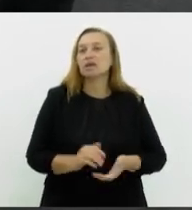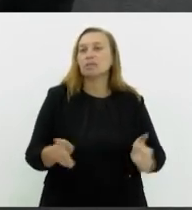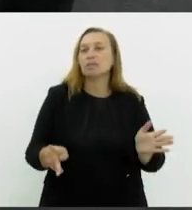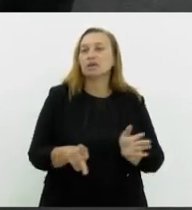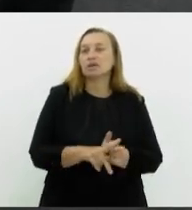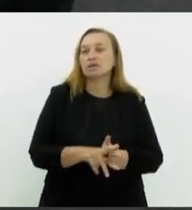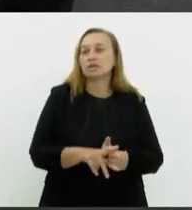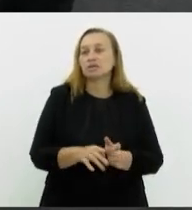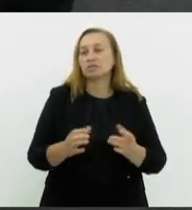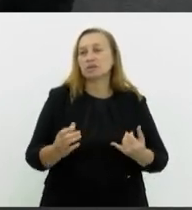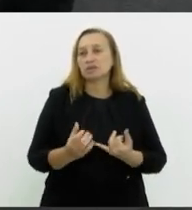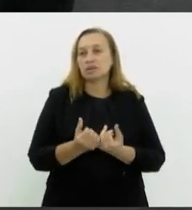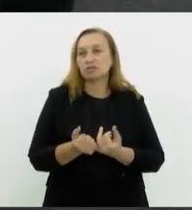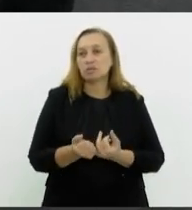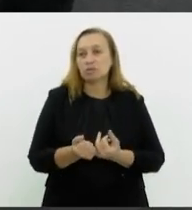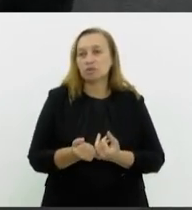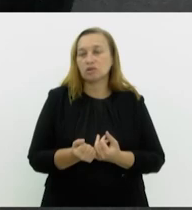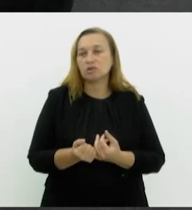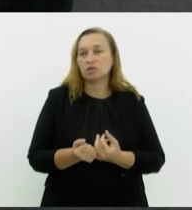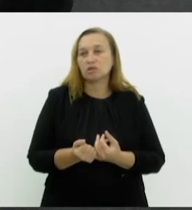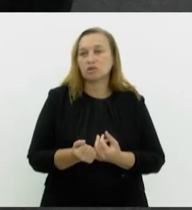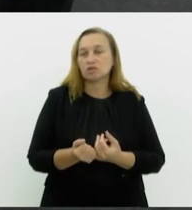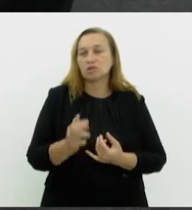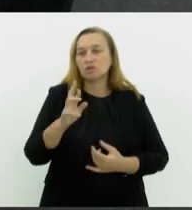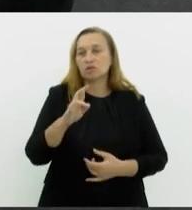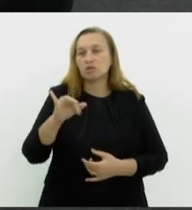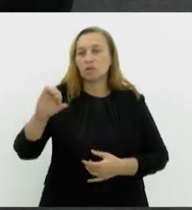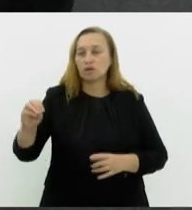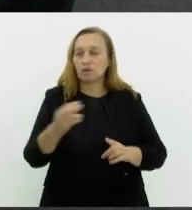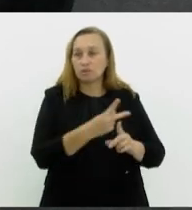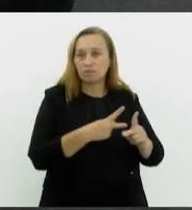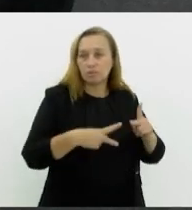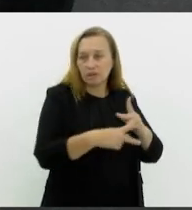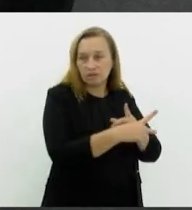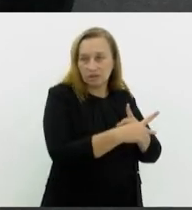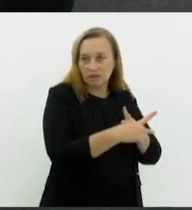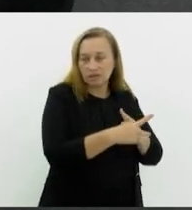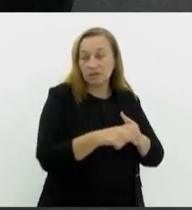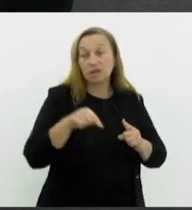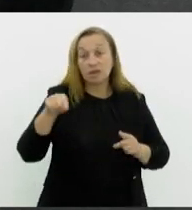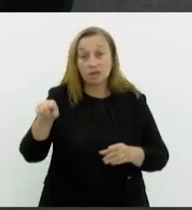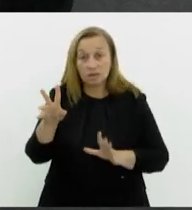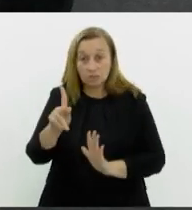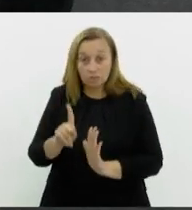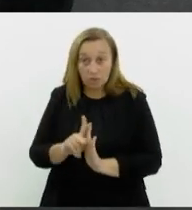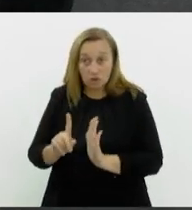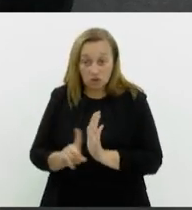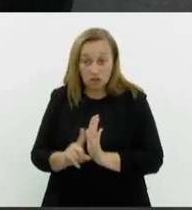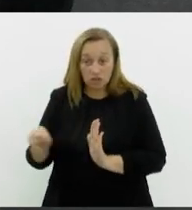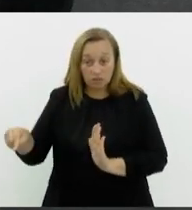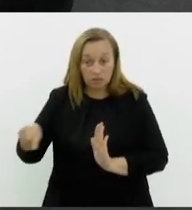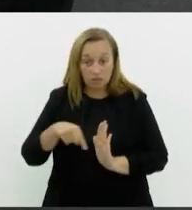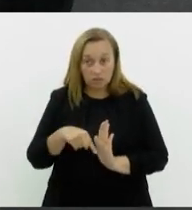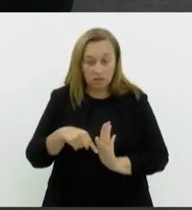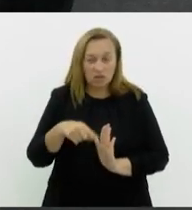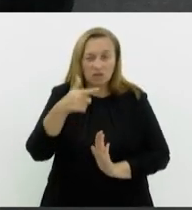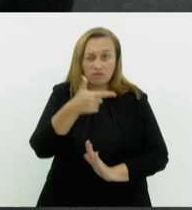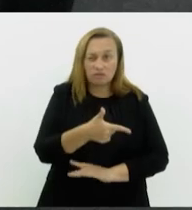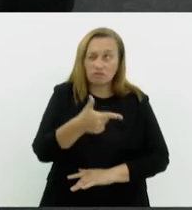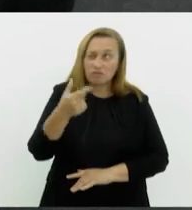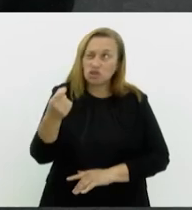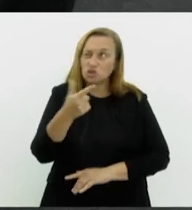patrimônio do Rio Previdência. E esse projeto, quando esteve aqui, salvo erro de memória, em 20 ou